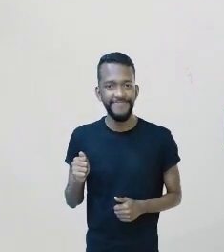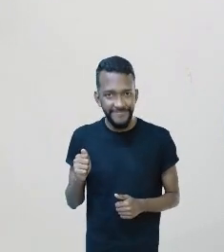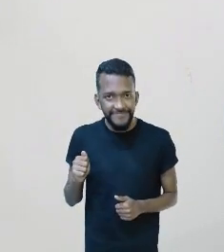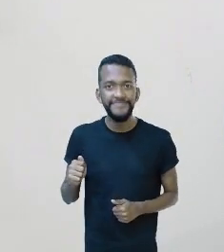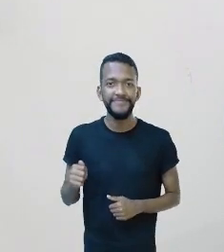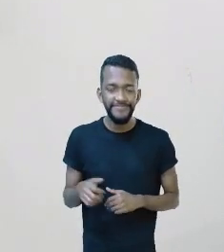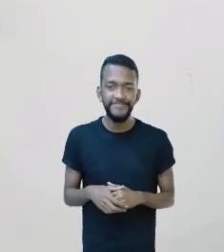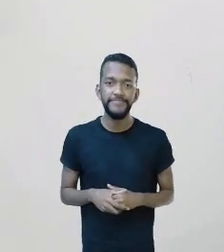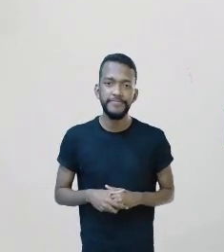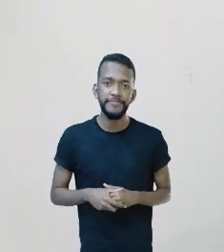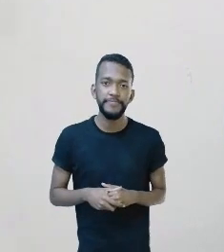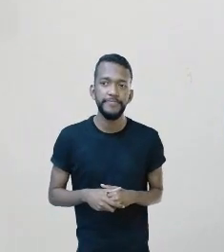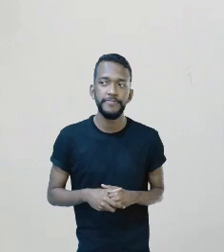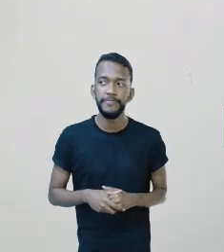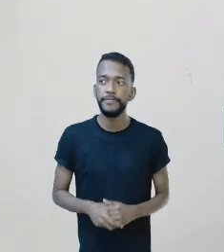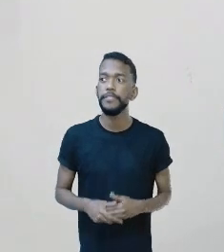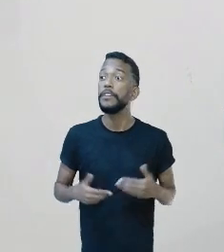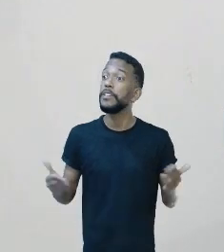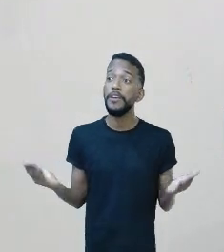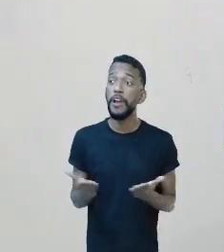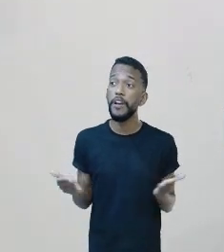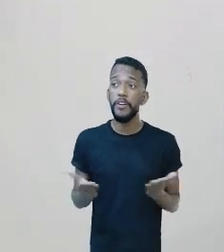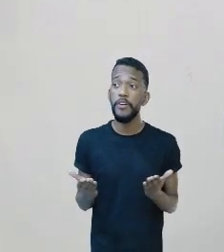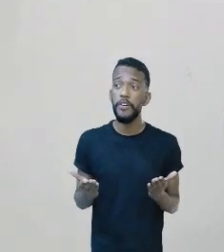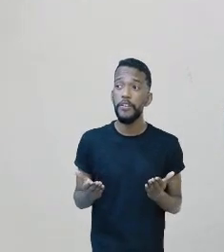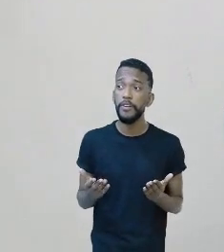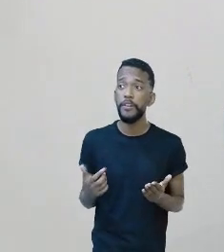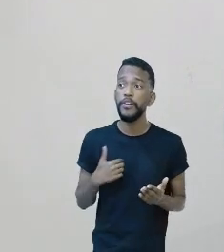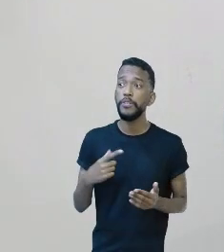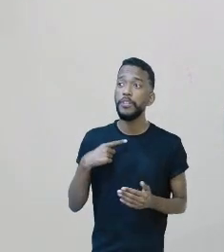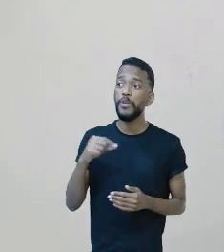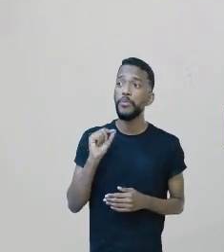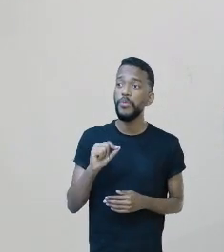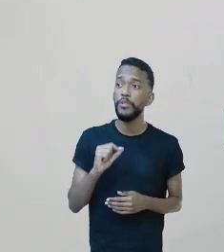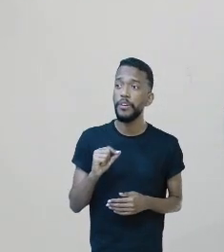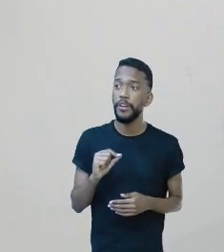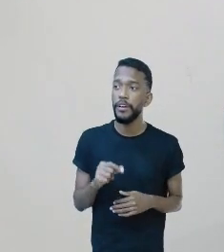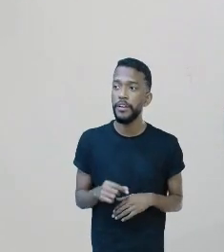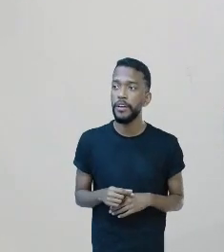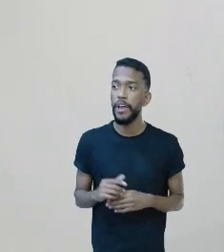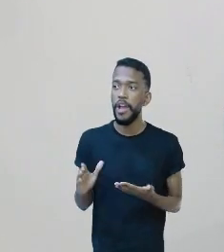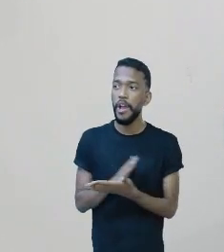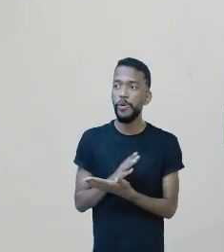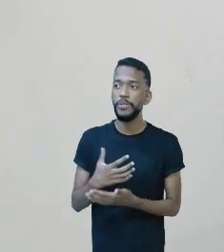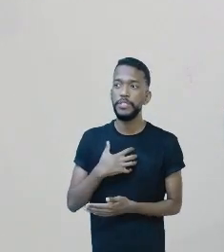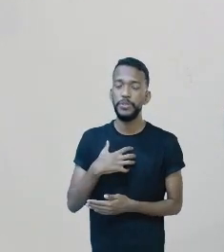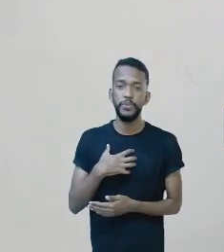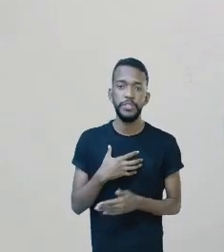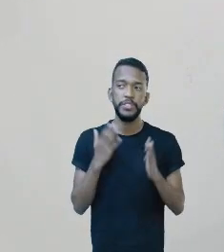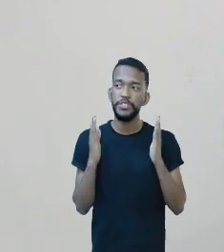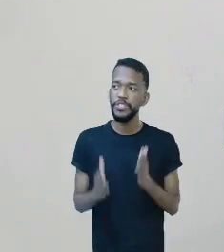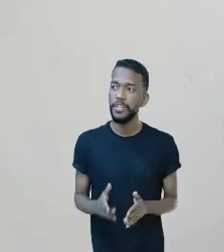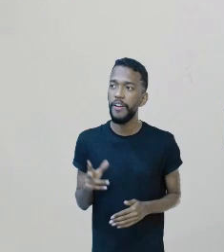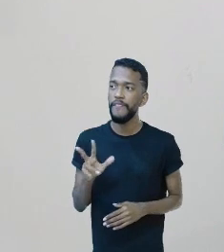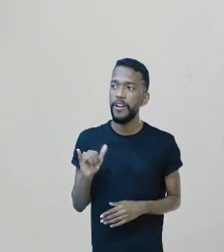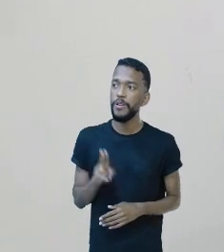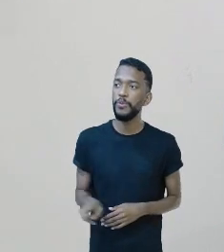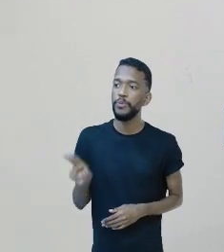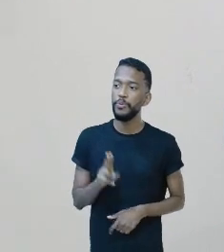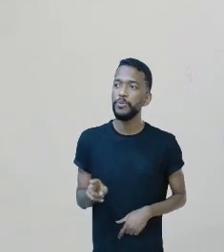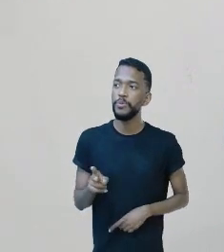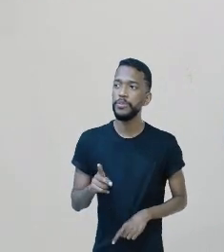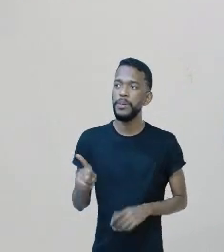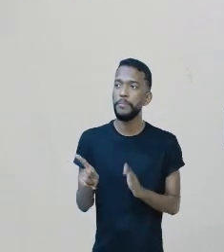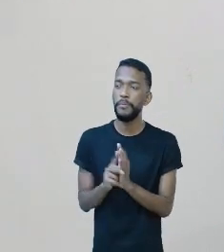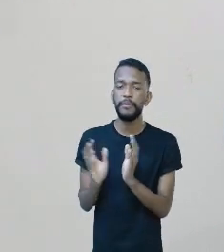massa. E agora, eu tenho algumas situações onde a gente vai utilizar a